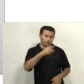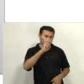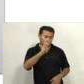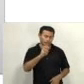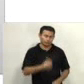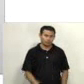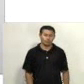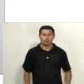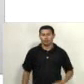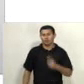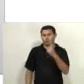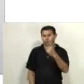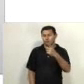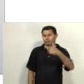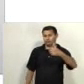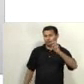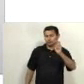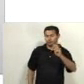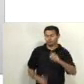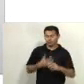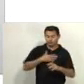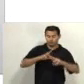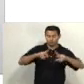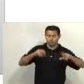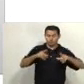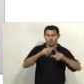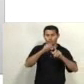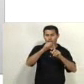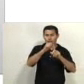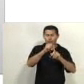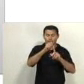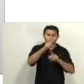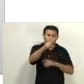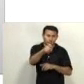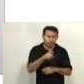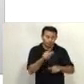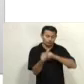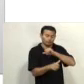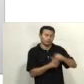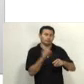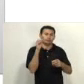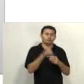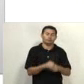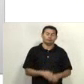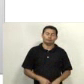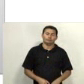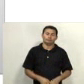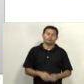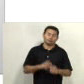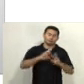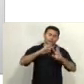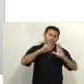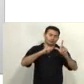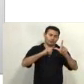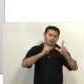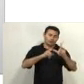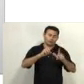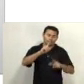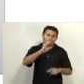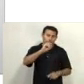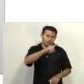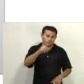1,25. 1,25, portanto, a minha variável x, ela foi convertida, foi padronizada para a variável